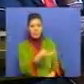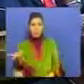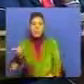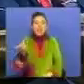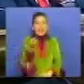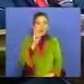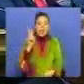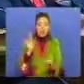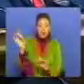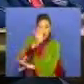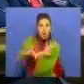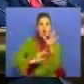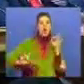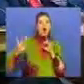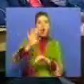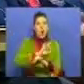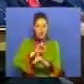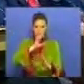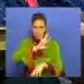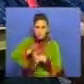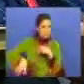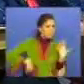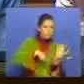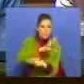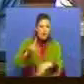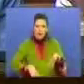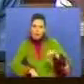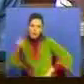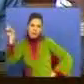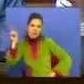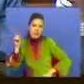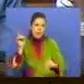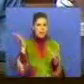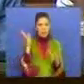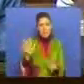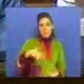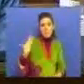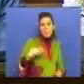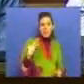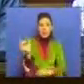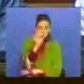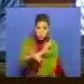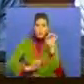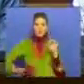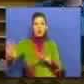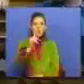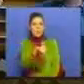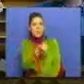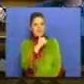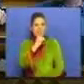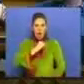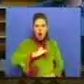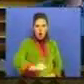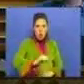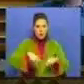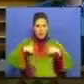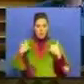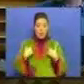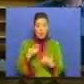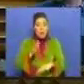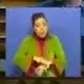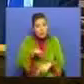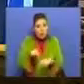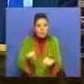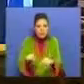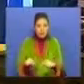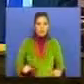da Europa, blindando-se, fugindo, tendo medo dos europeus, decidam contra eles e em nome